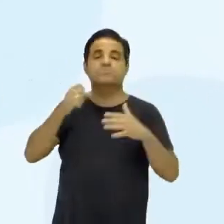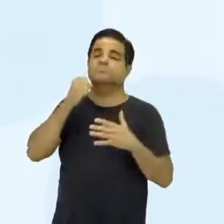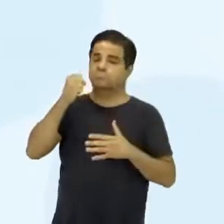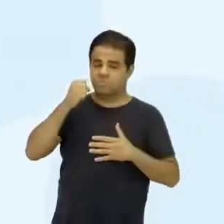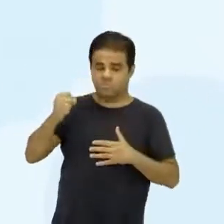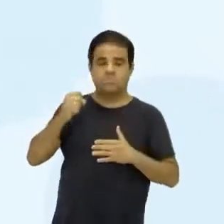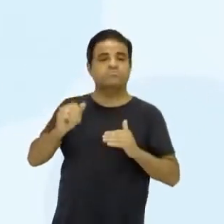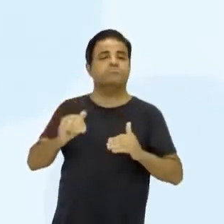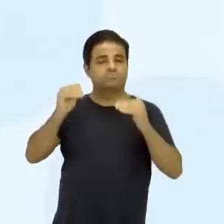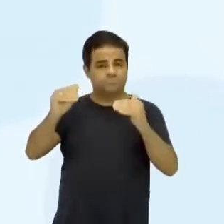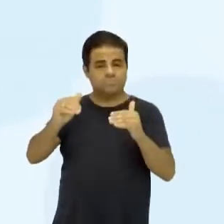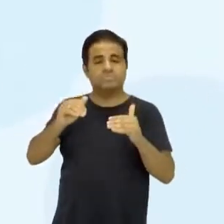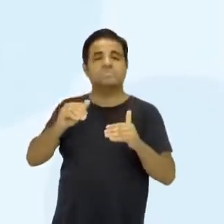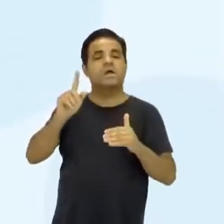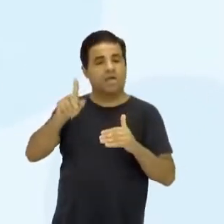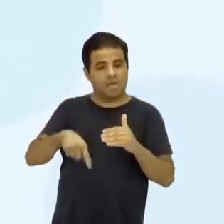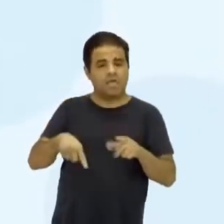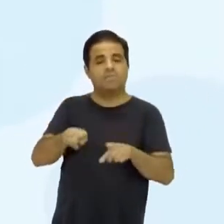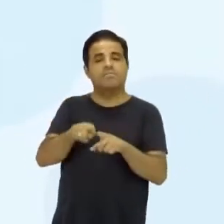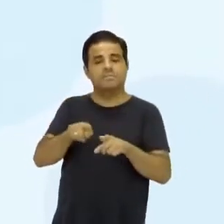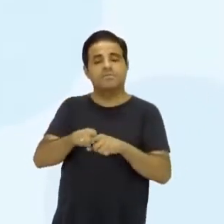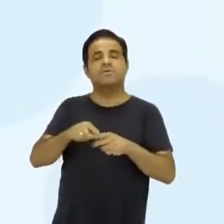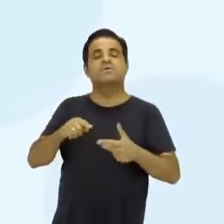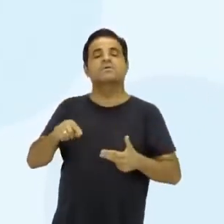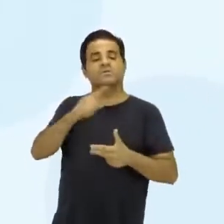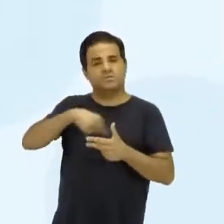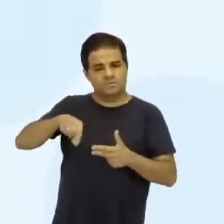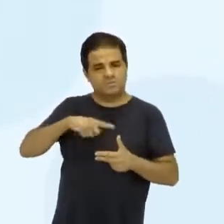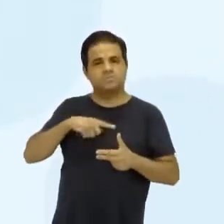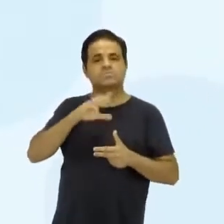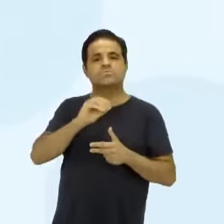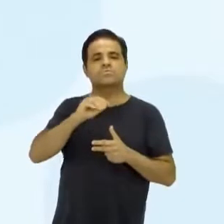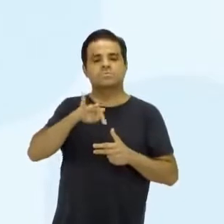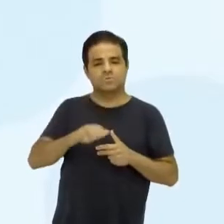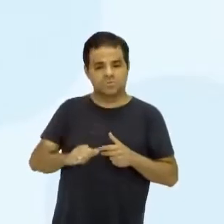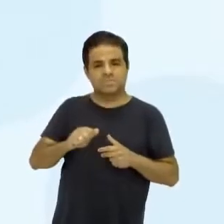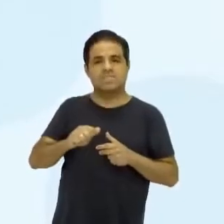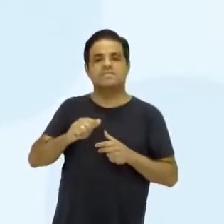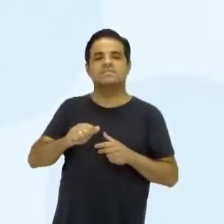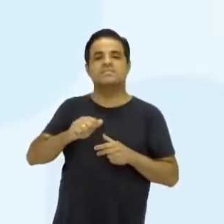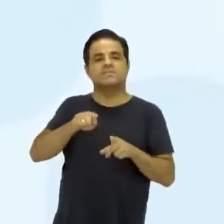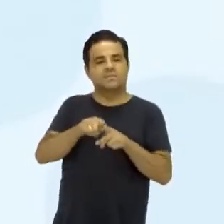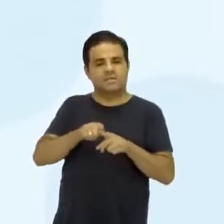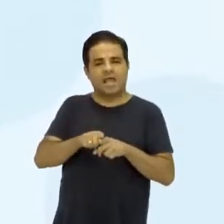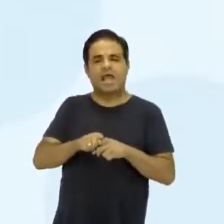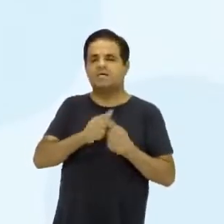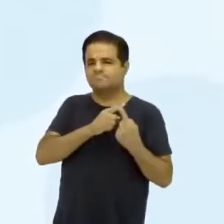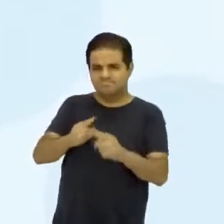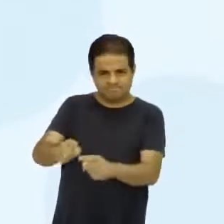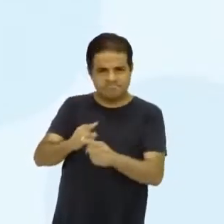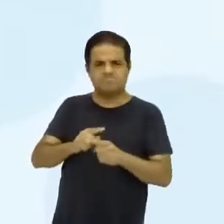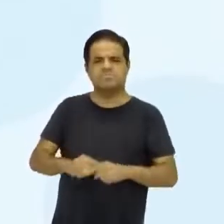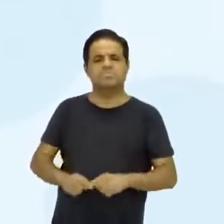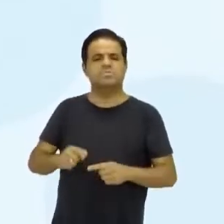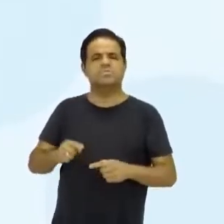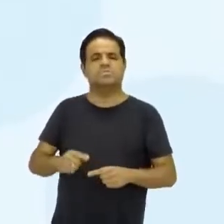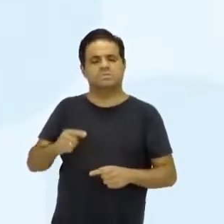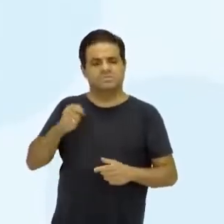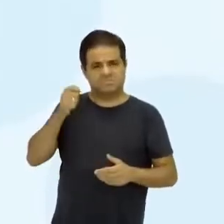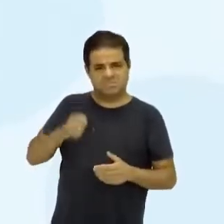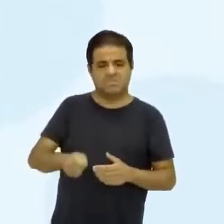do Executivo. É no governo de Costa e Silva que nós temos o AI-5, a censura, a